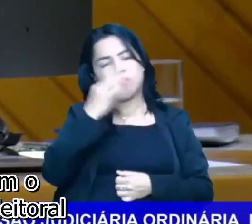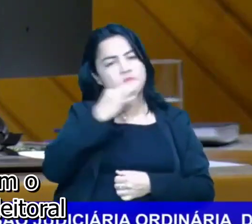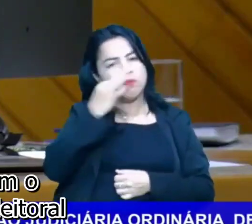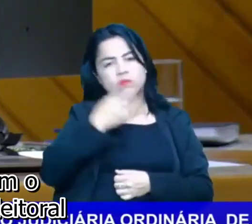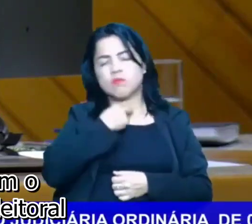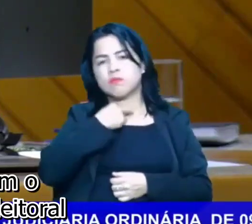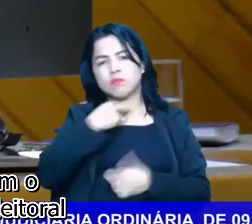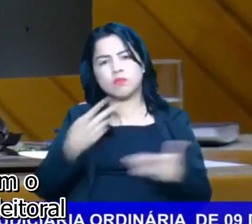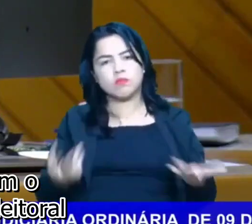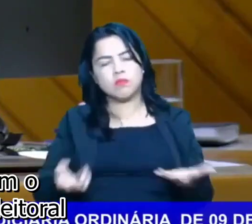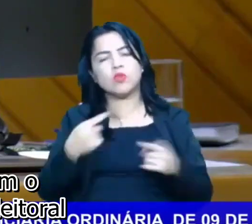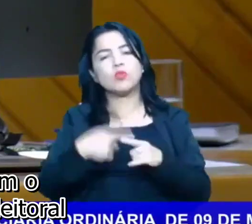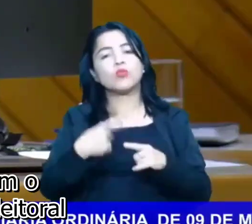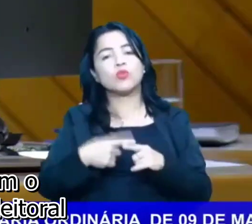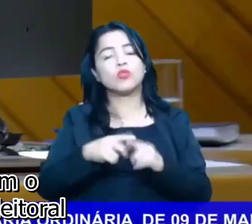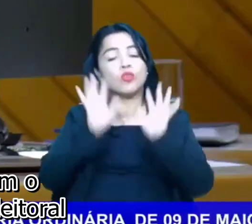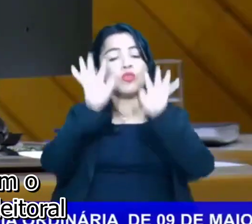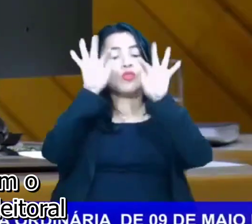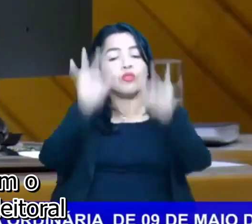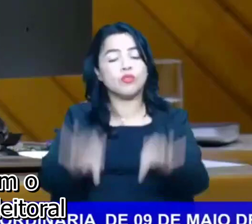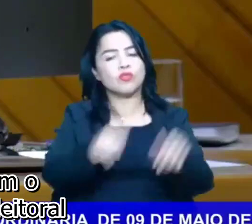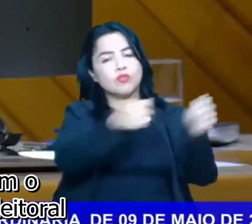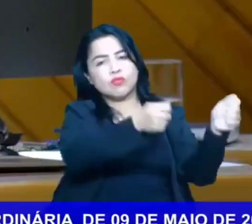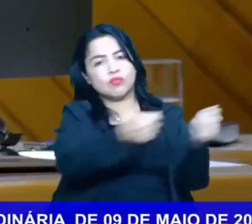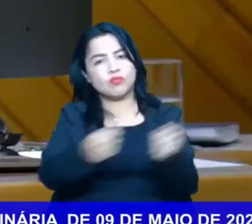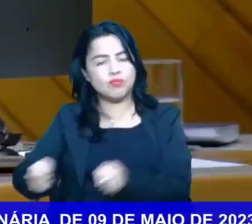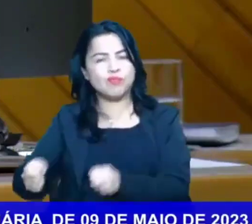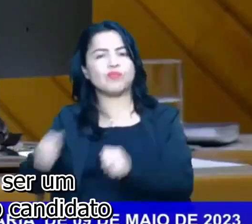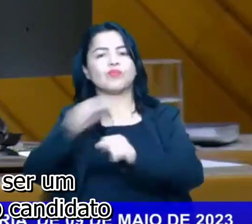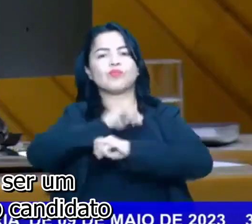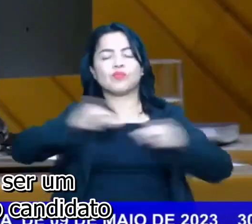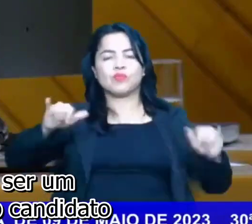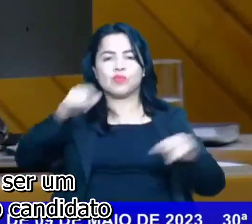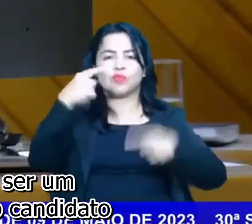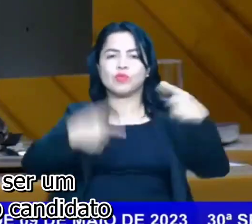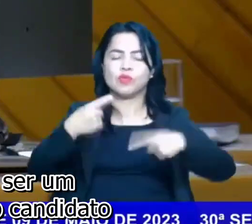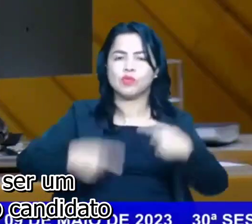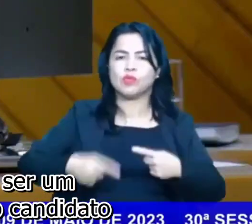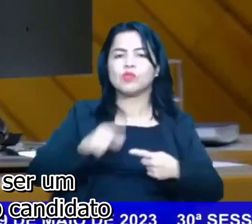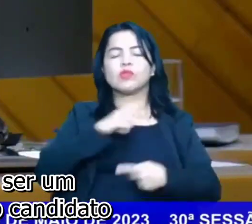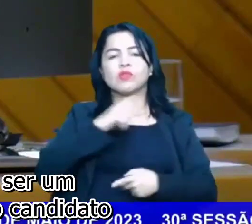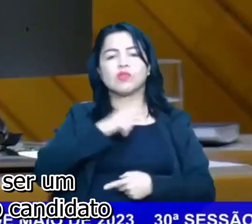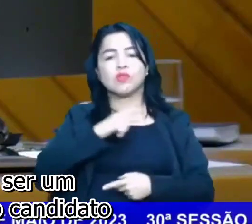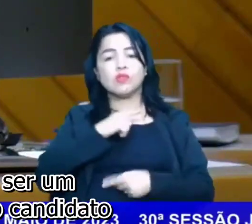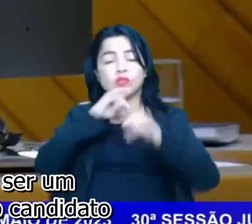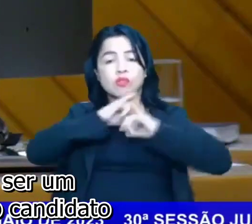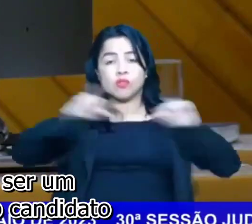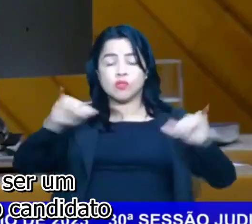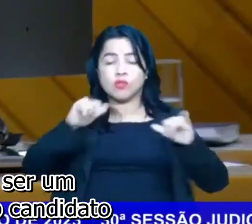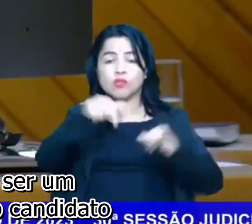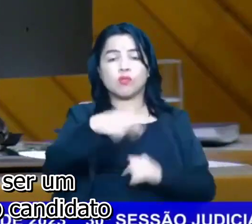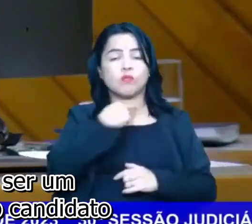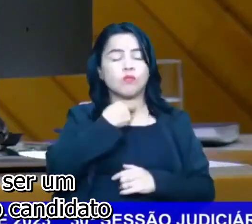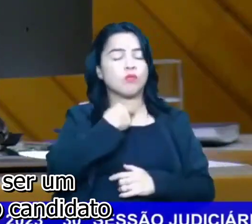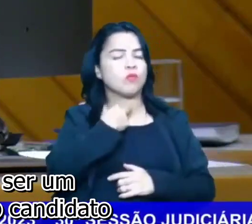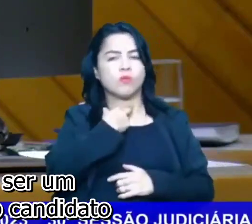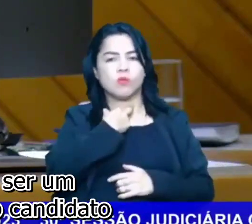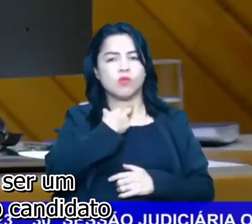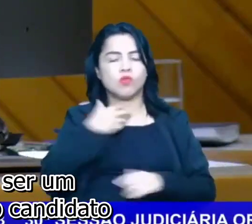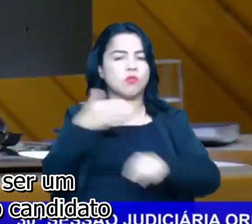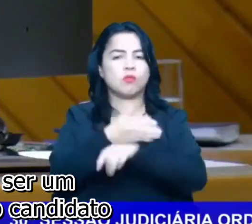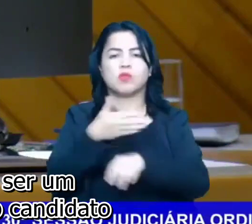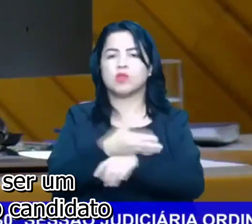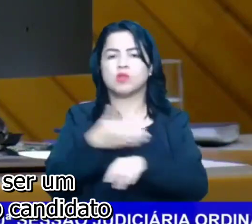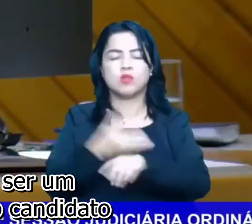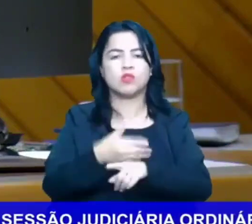justificaria, na medida que, com o encerramento do período da propaganda eleitoral e dos atos de campanha, o veículo deixa de ser um instrumento a permitir a